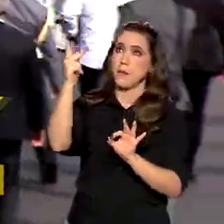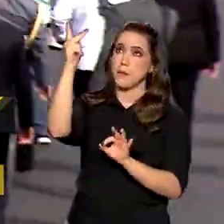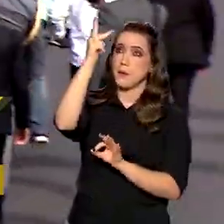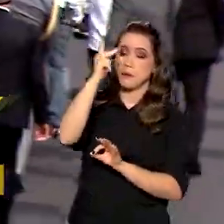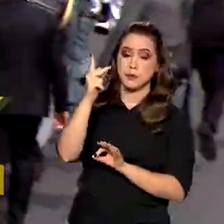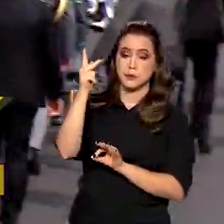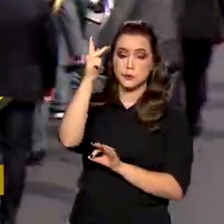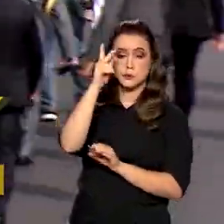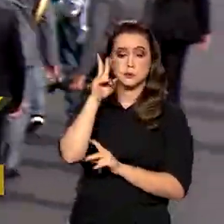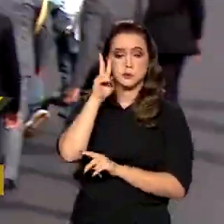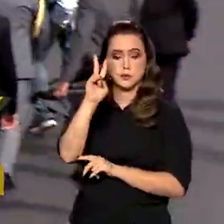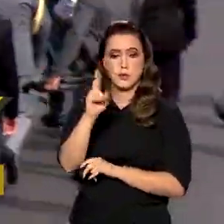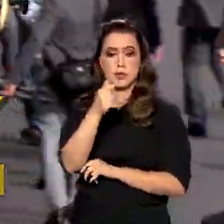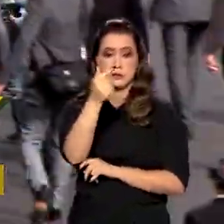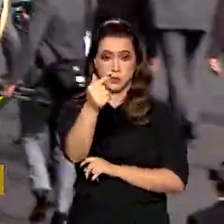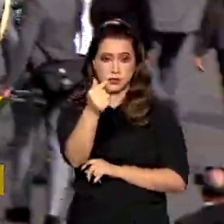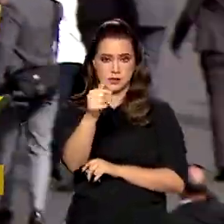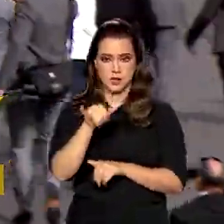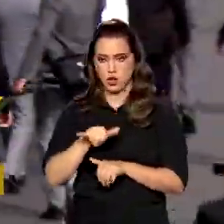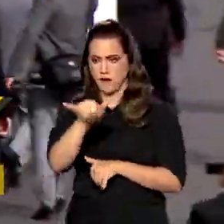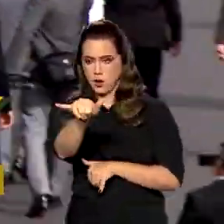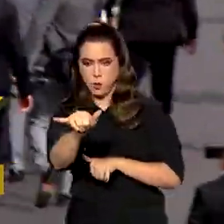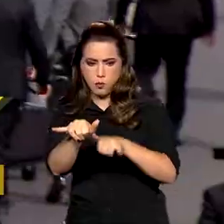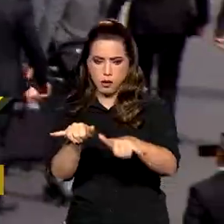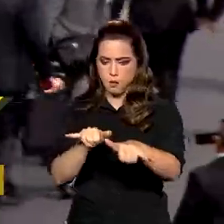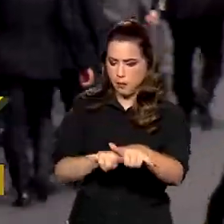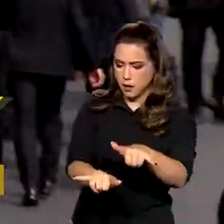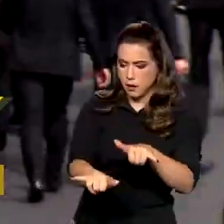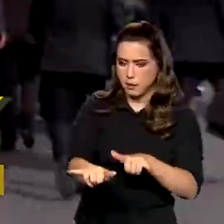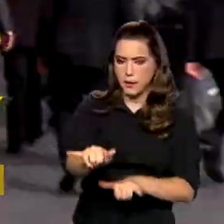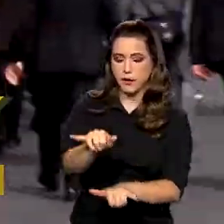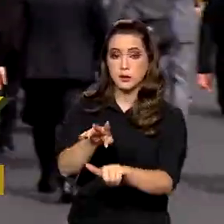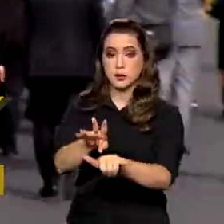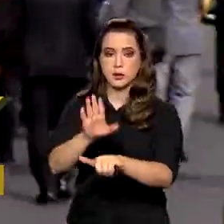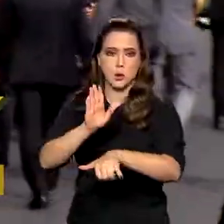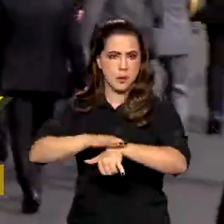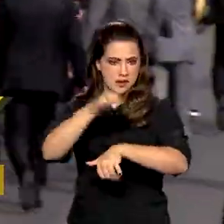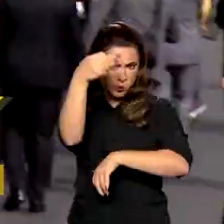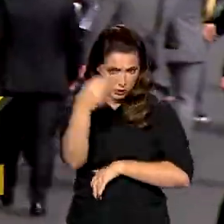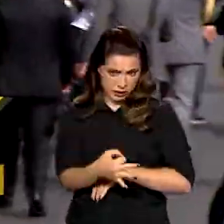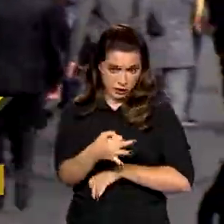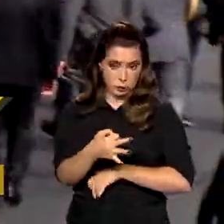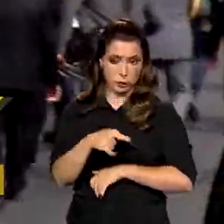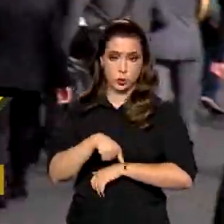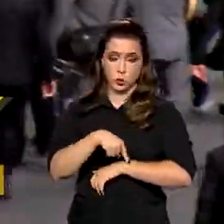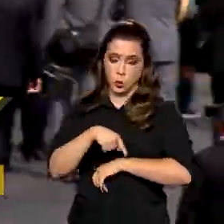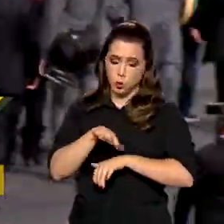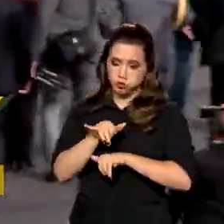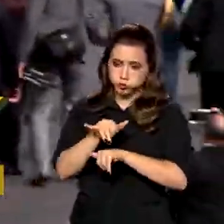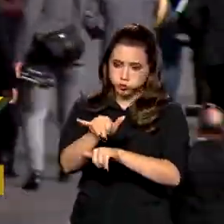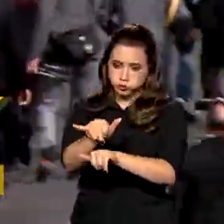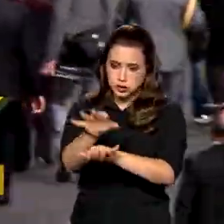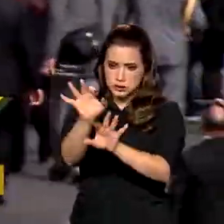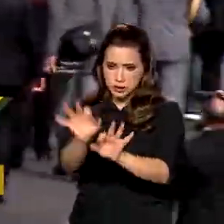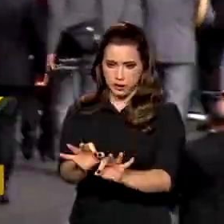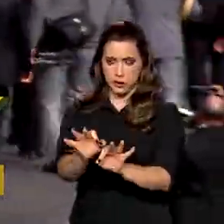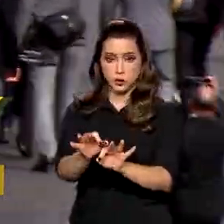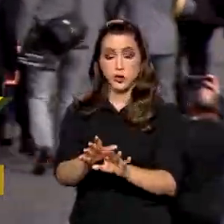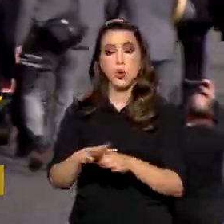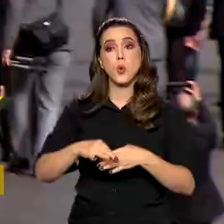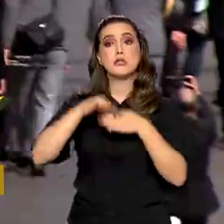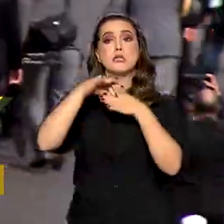linha de frente, de forma que existe um determinado momento que é o mais adequado para quando estiver na posição correta, o